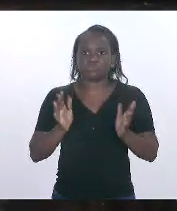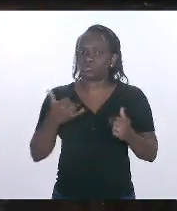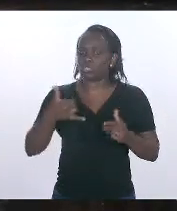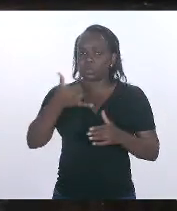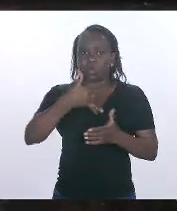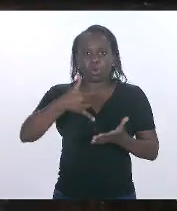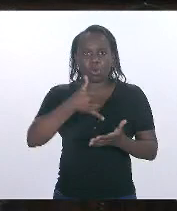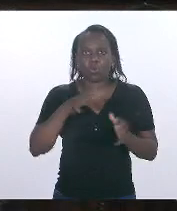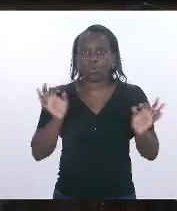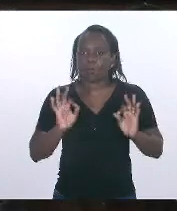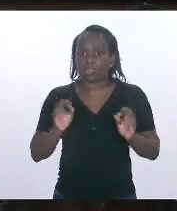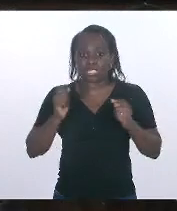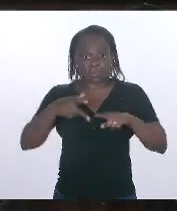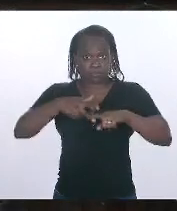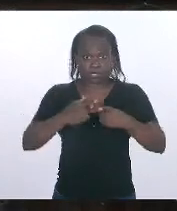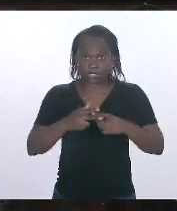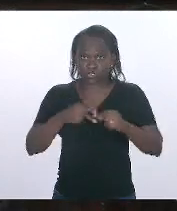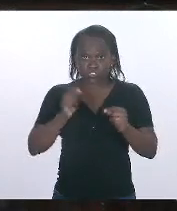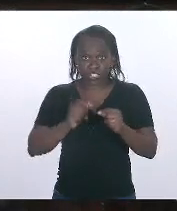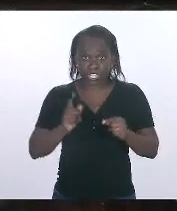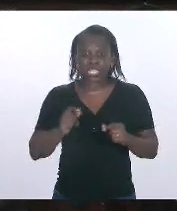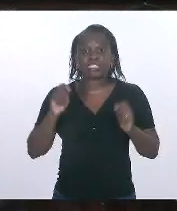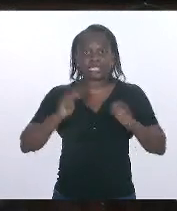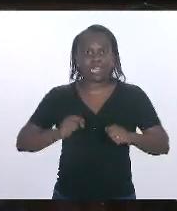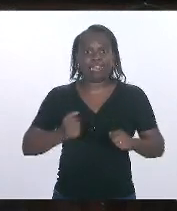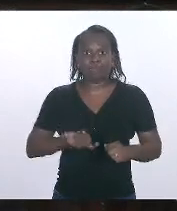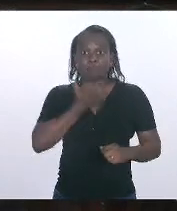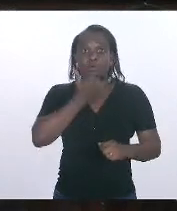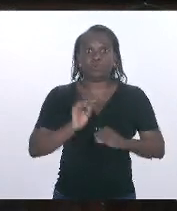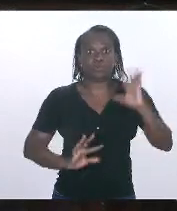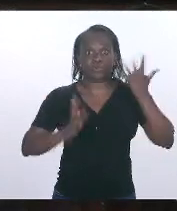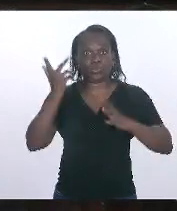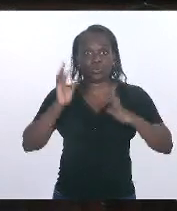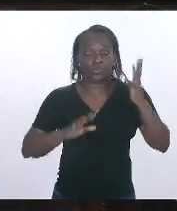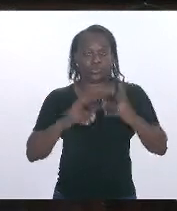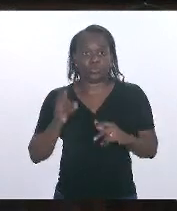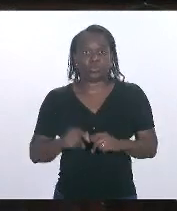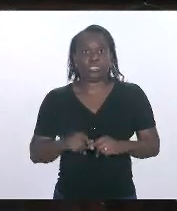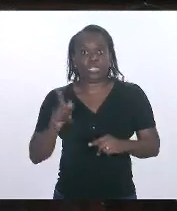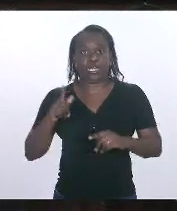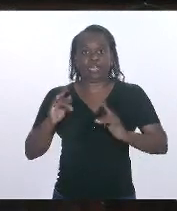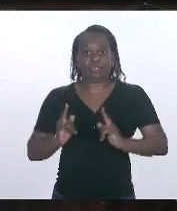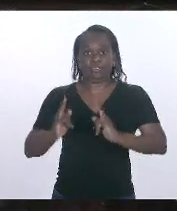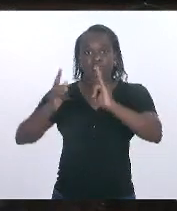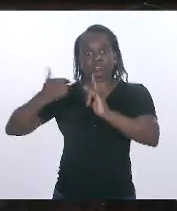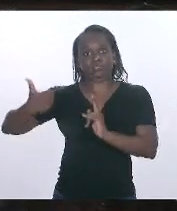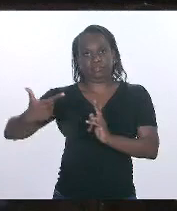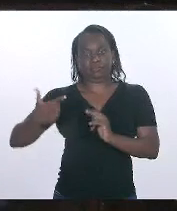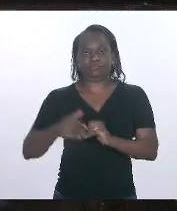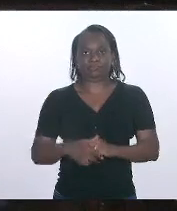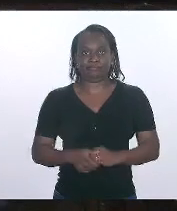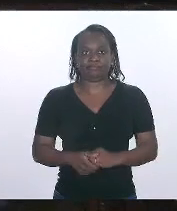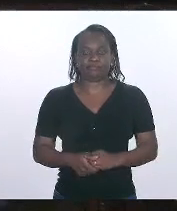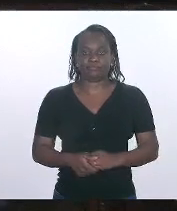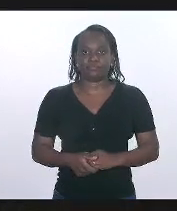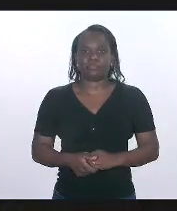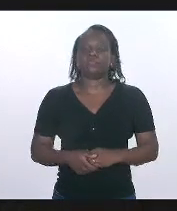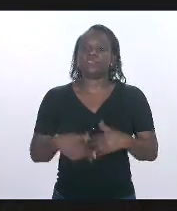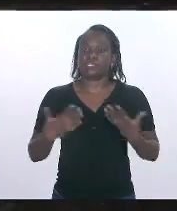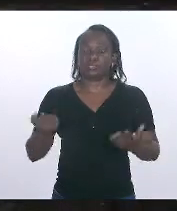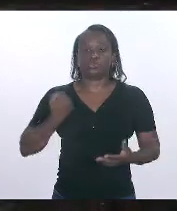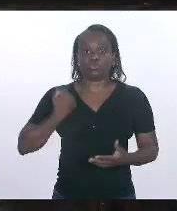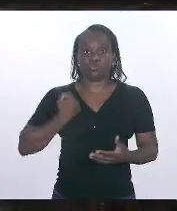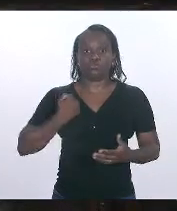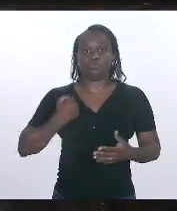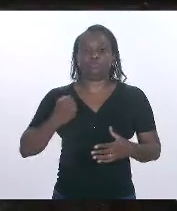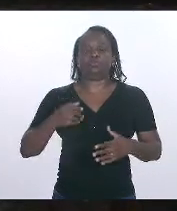óleo, se a gente não faz a manutenção que foi feita, podia ter pegado fogo o anexo. Tá? Havendo número